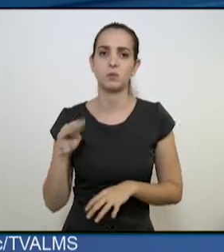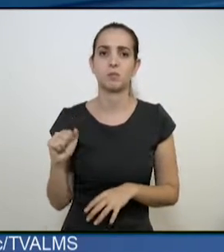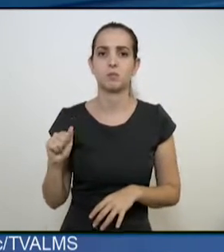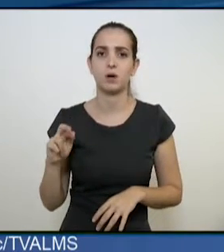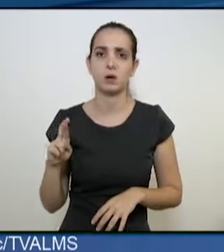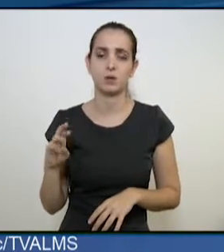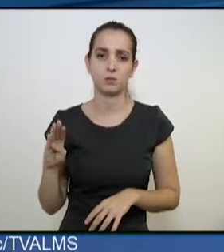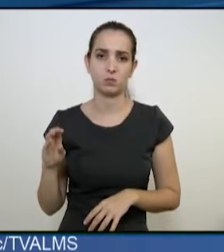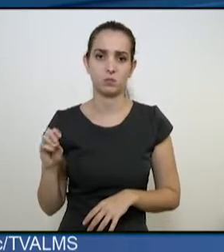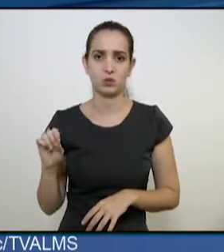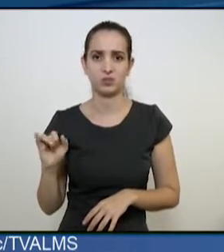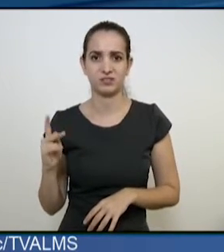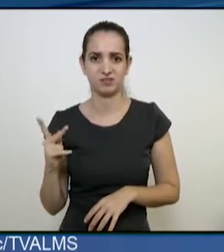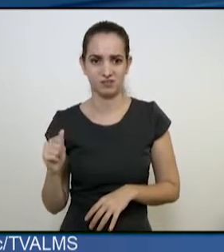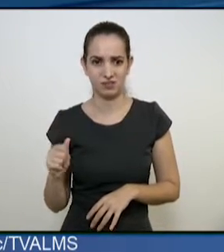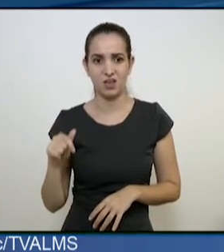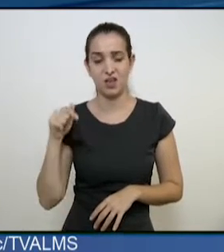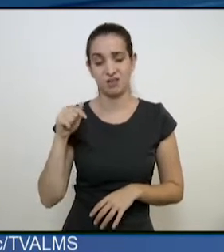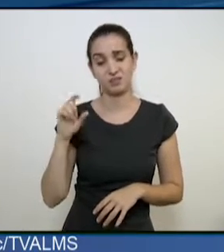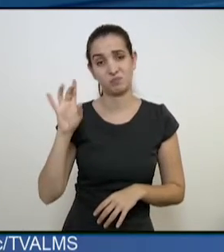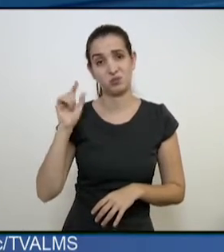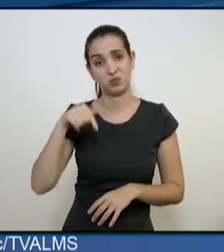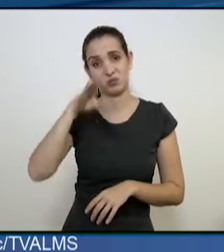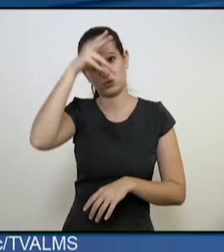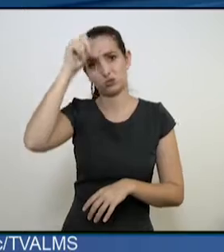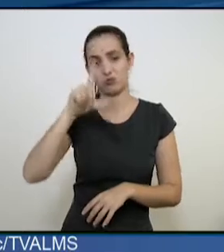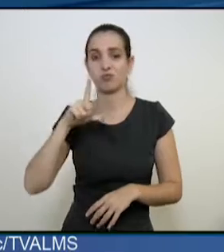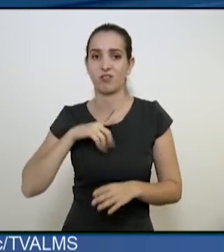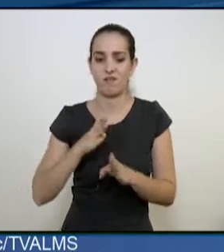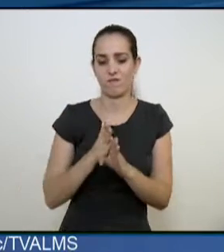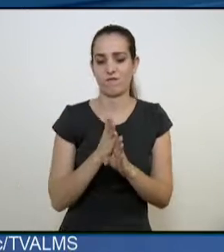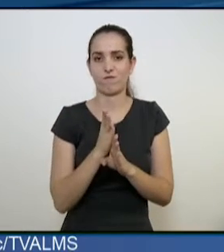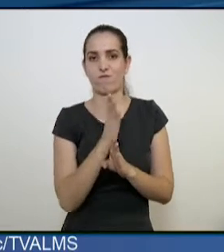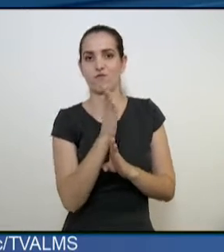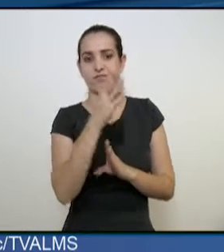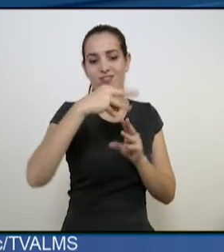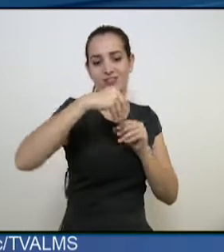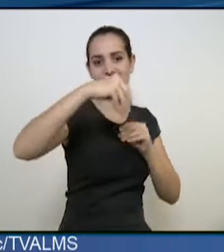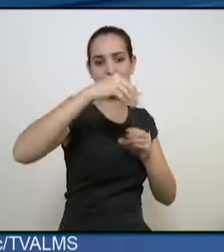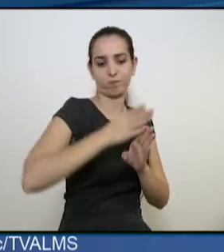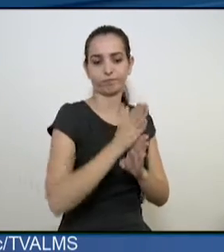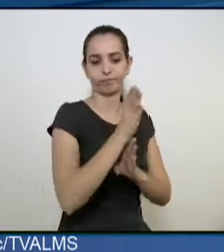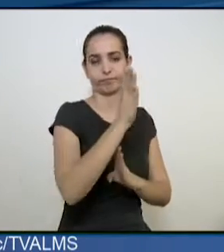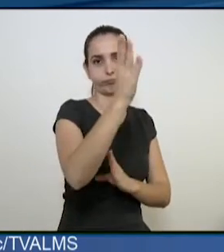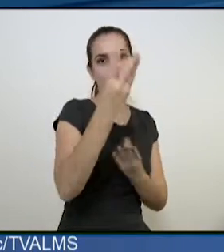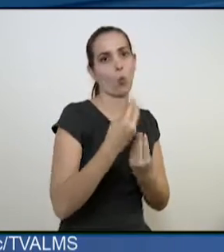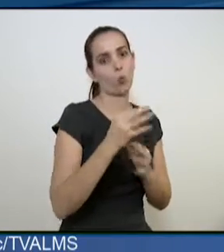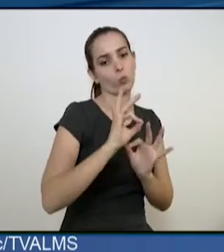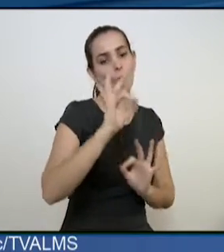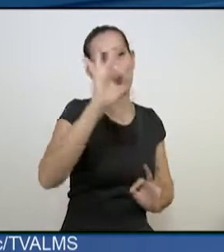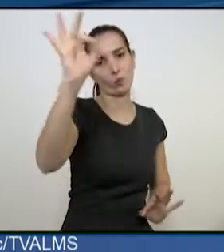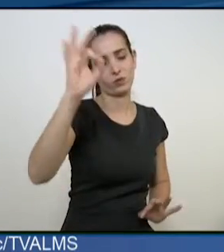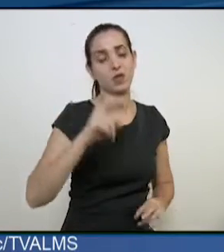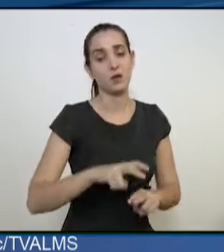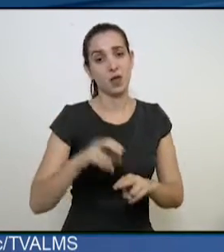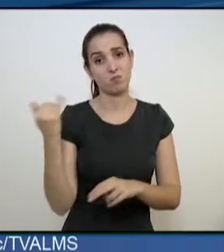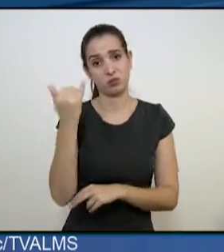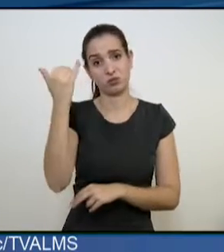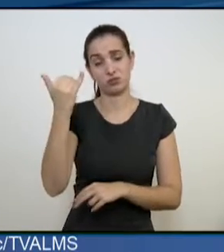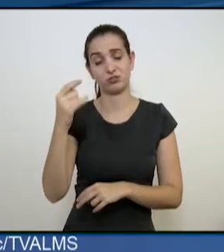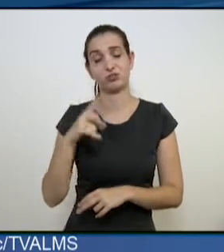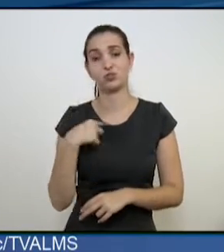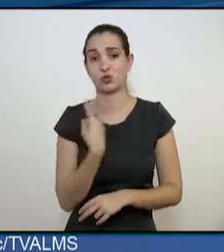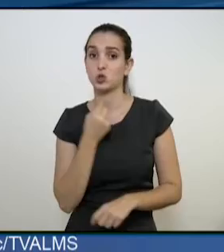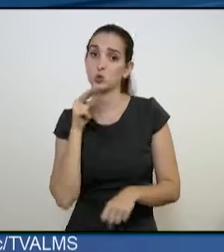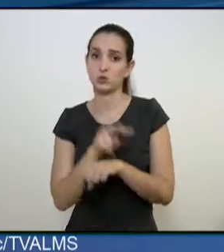Azambuja falou, num estado que tem fronteira seca como o nosso. Acho que é importante que a gente tome conta da nossa casa. E